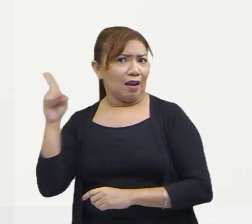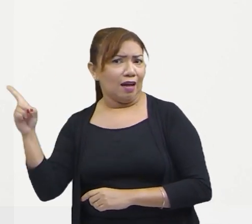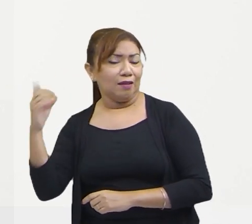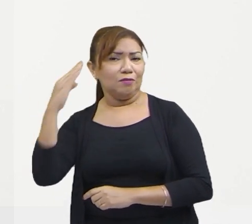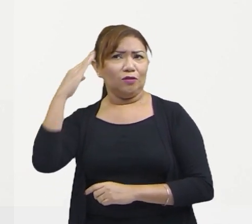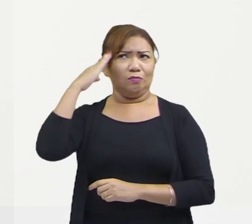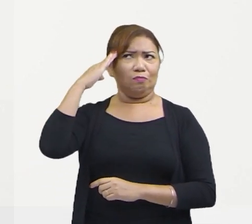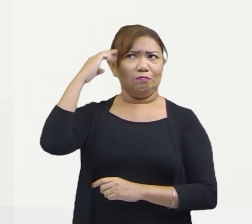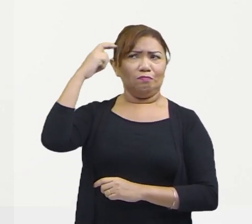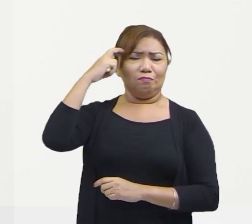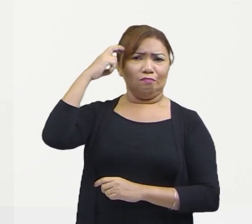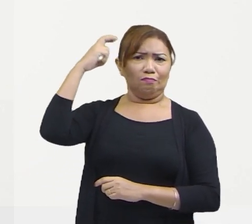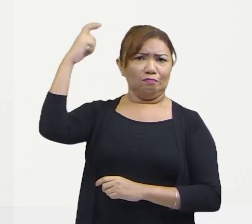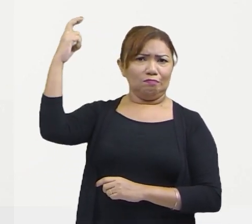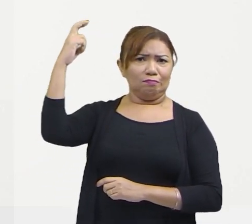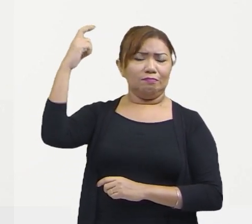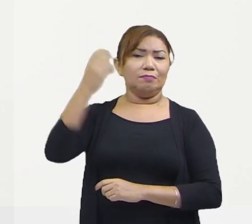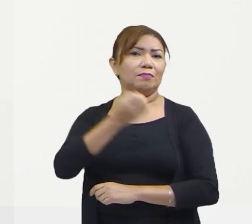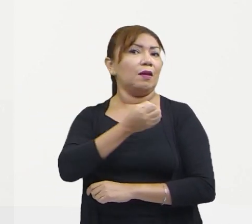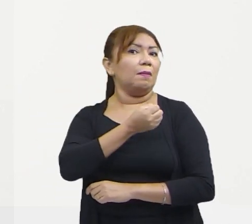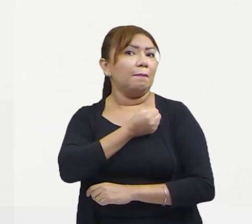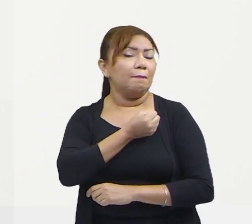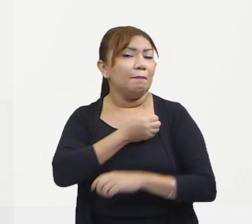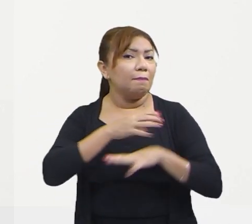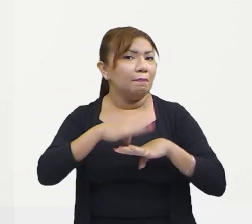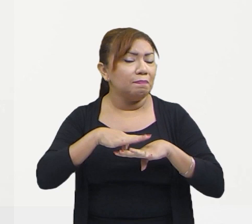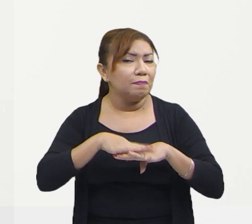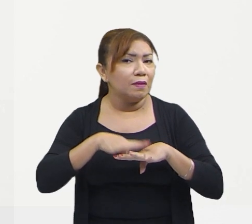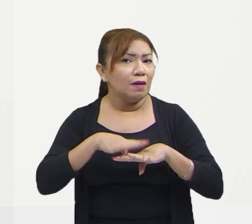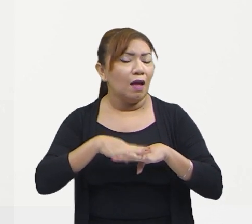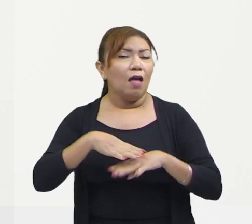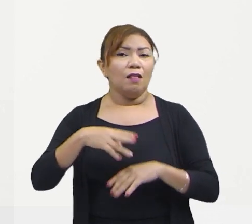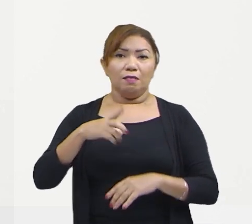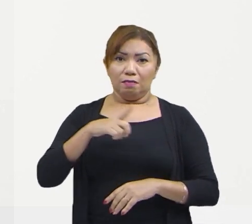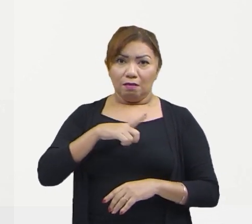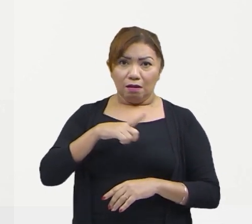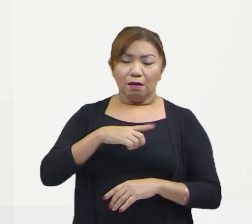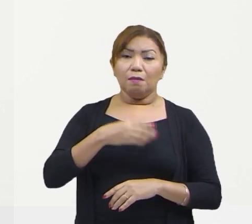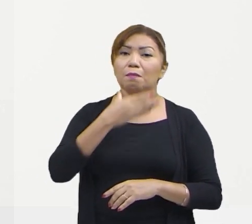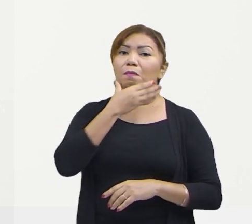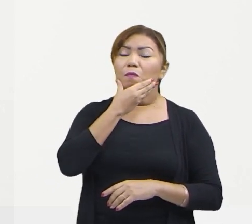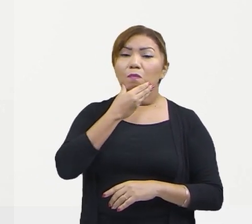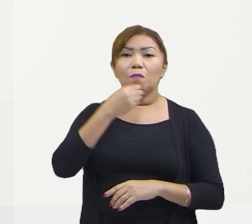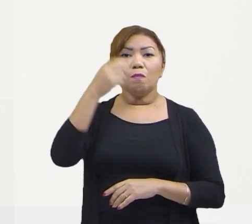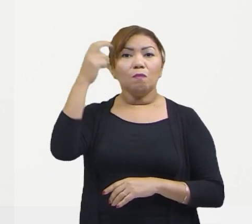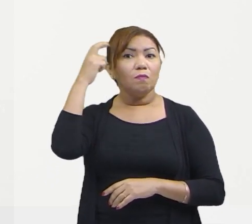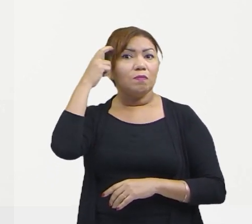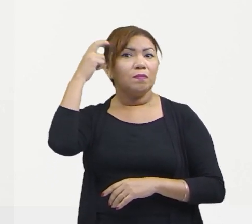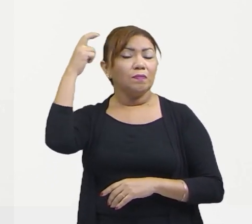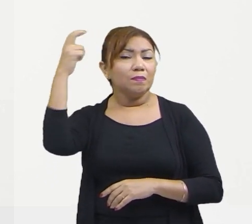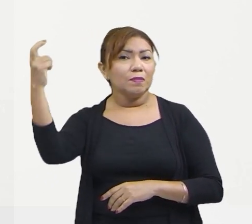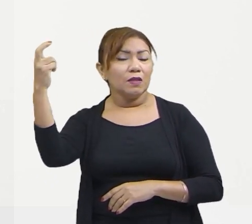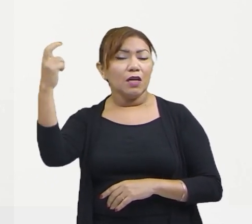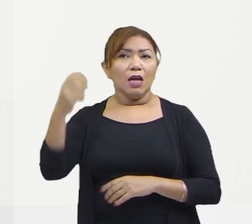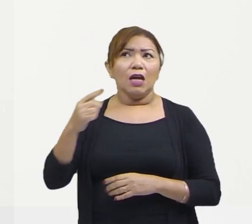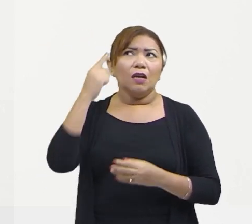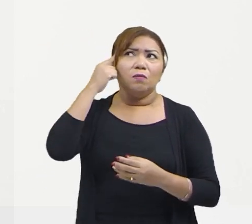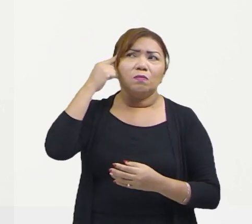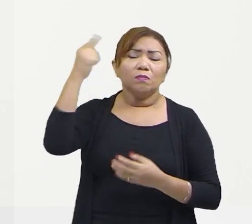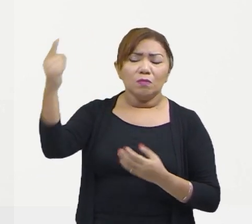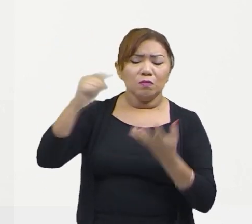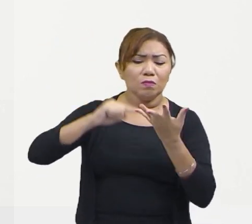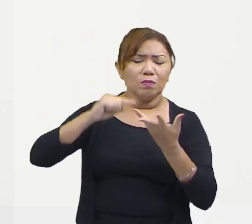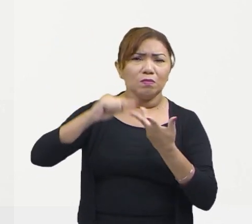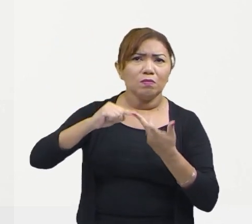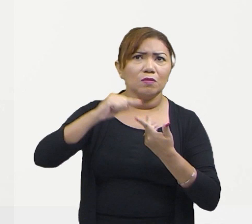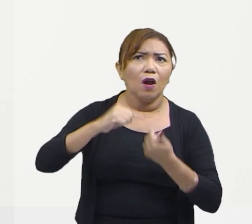não tinham régua nem fita, mas inventaram uma forma de contar. Eles pegaram uma